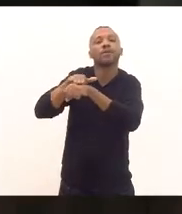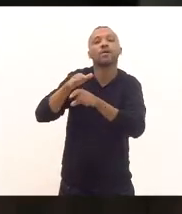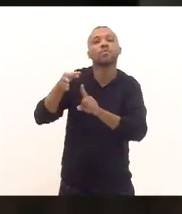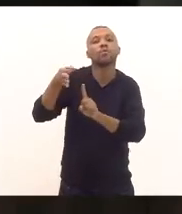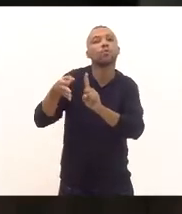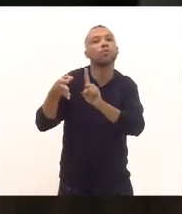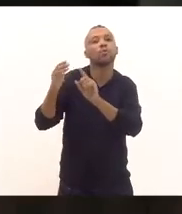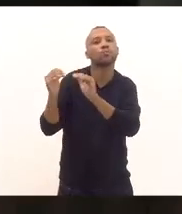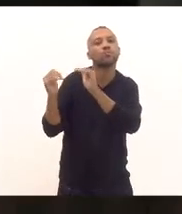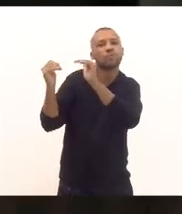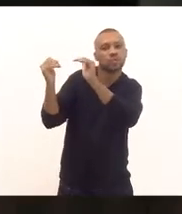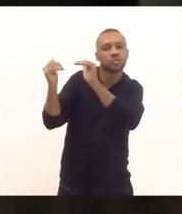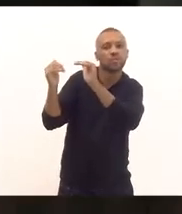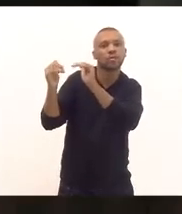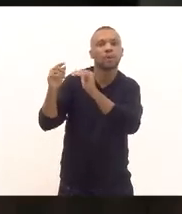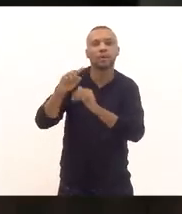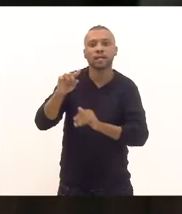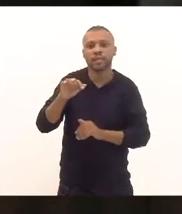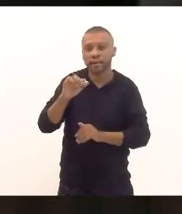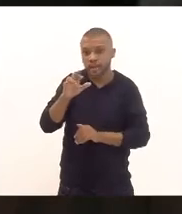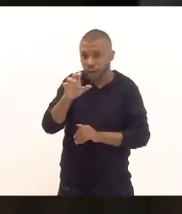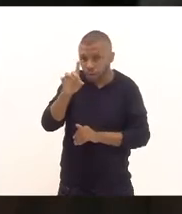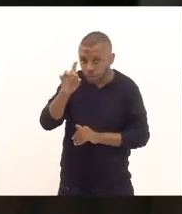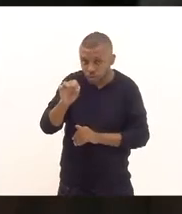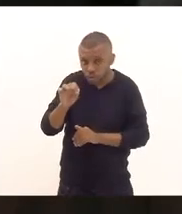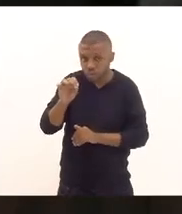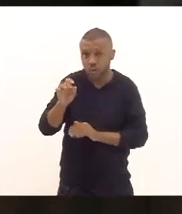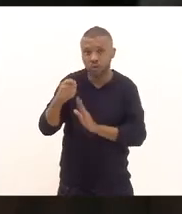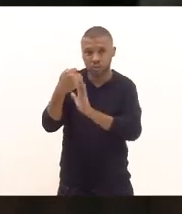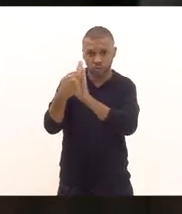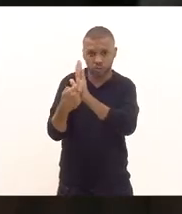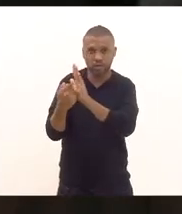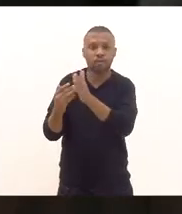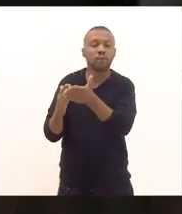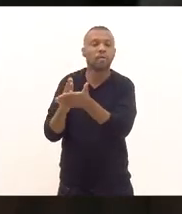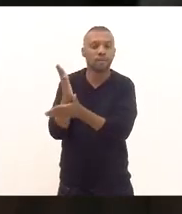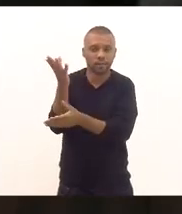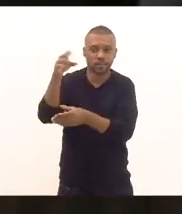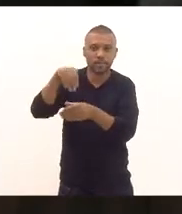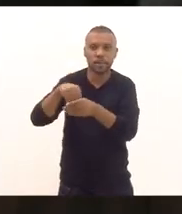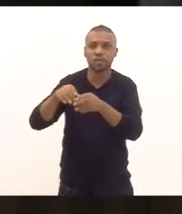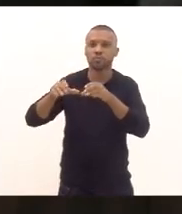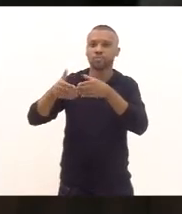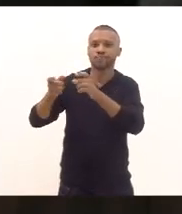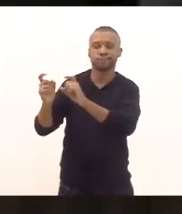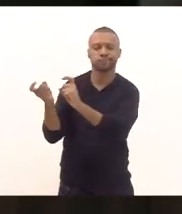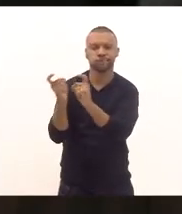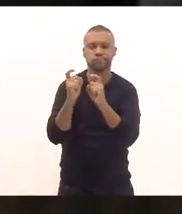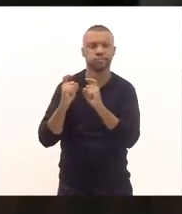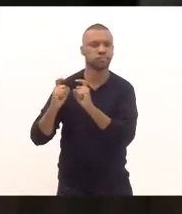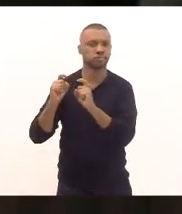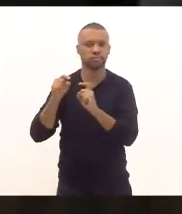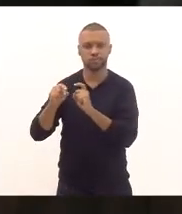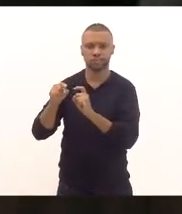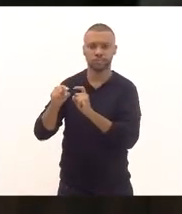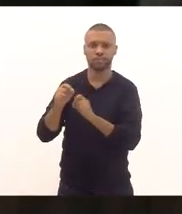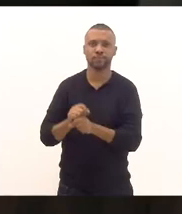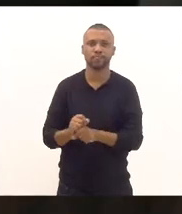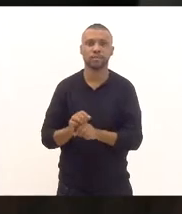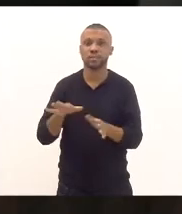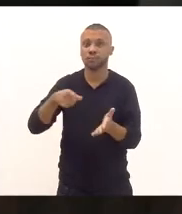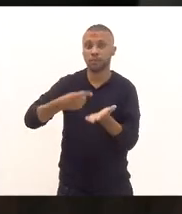A mensagem foi aprovado hoje no colem vai na